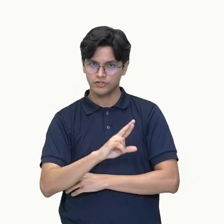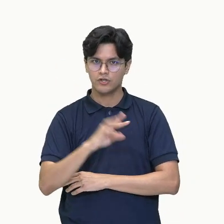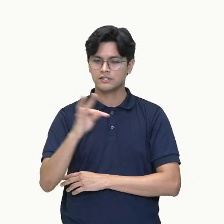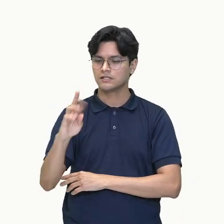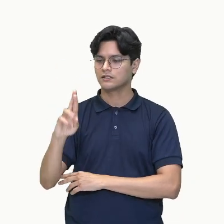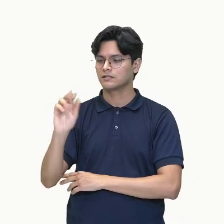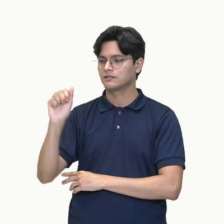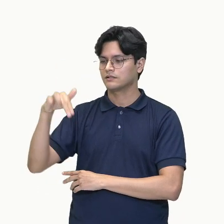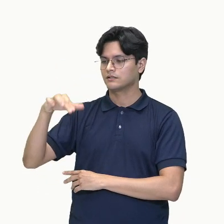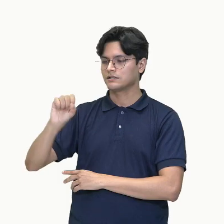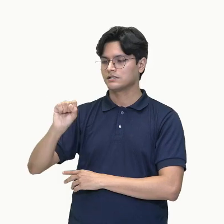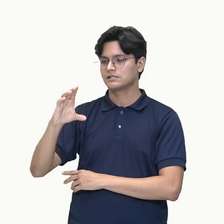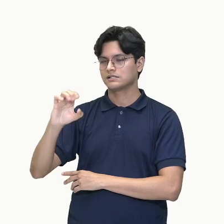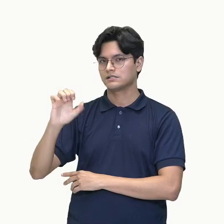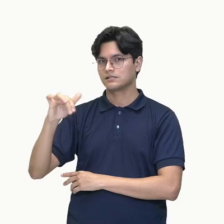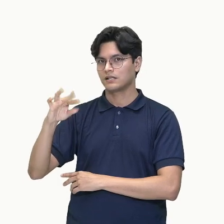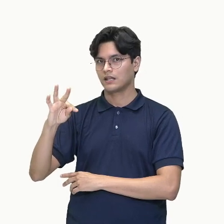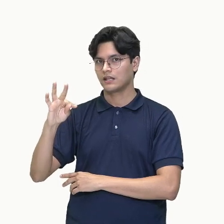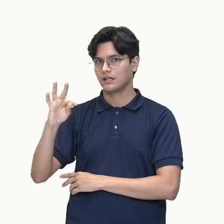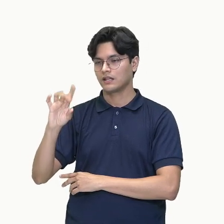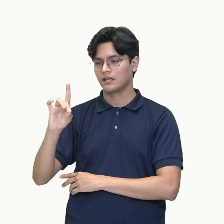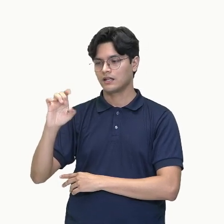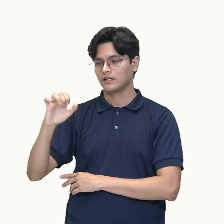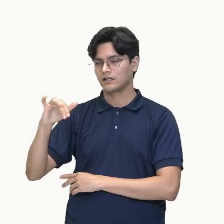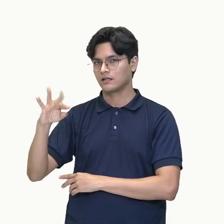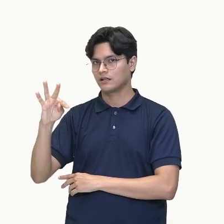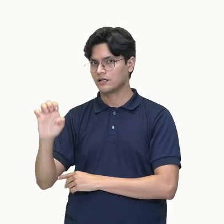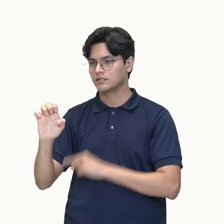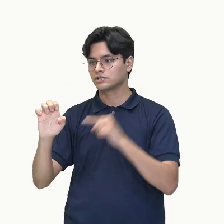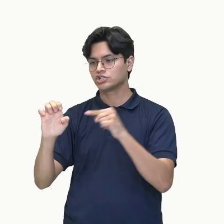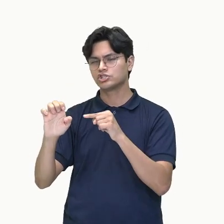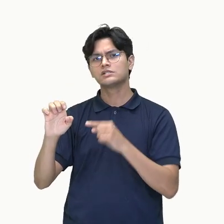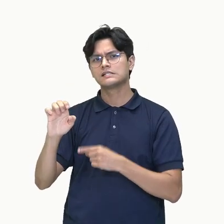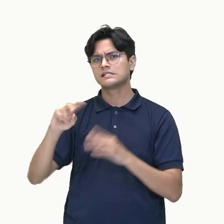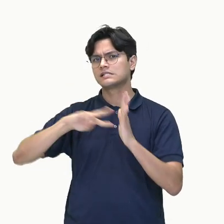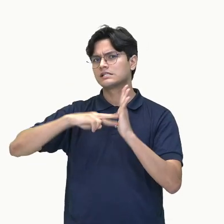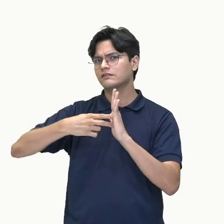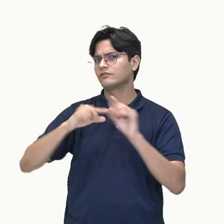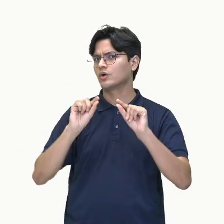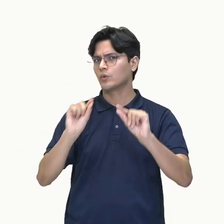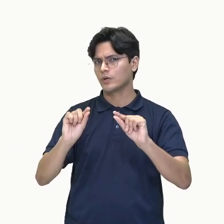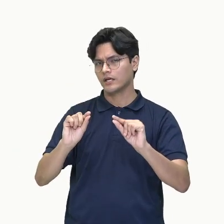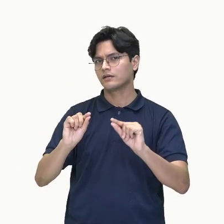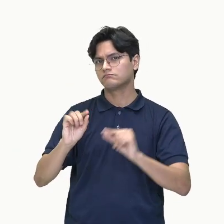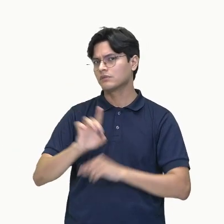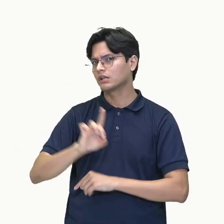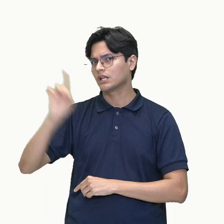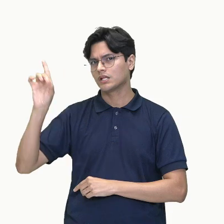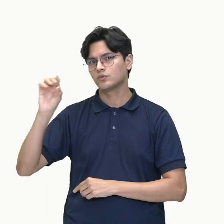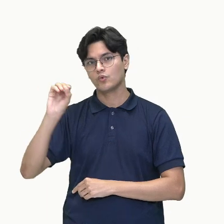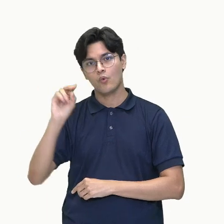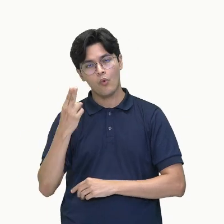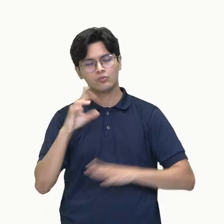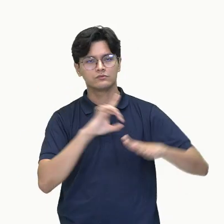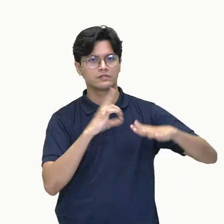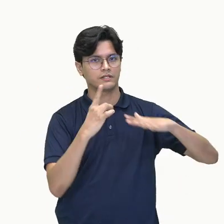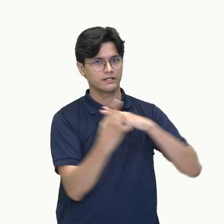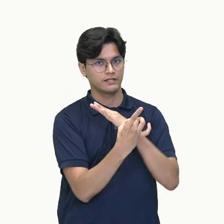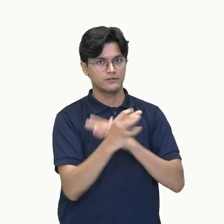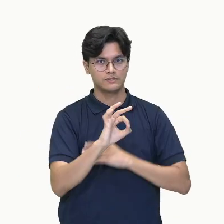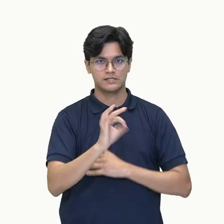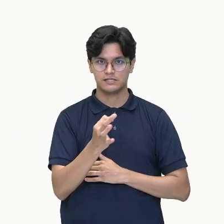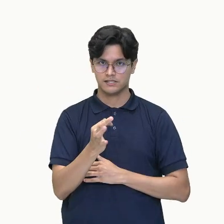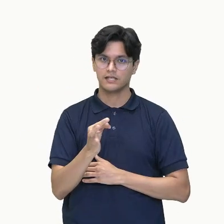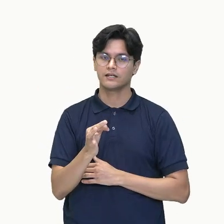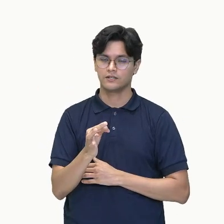de transcendência, ok? Então, a fé é essa ponte que nos conecta a Deus, a ideia de